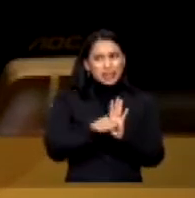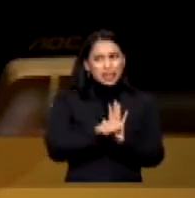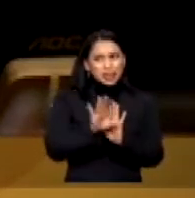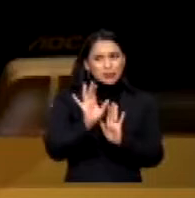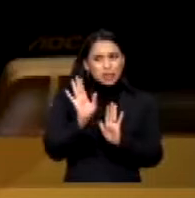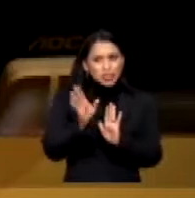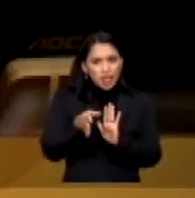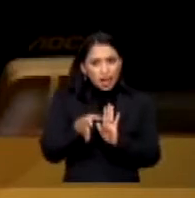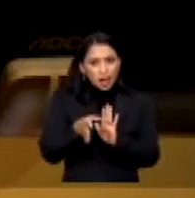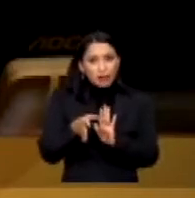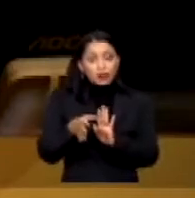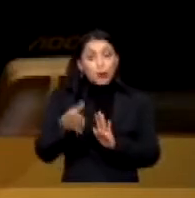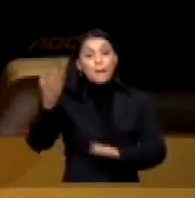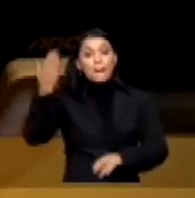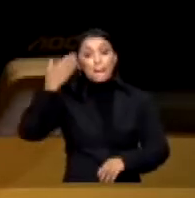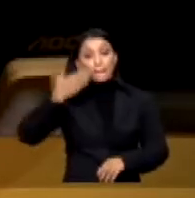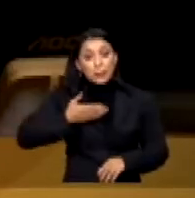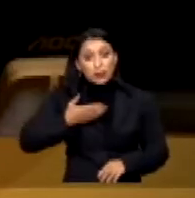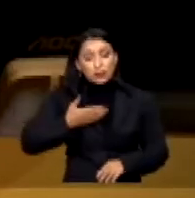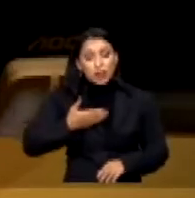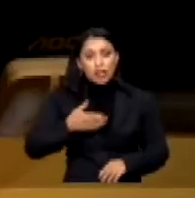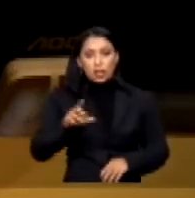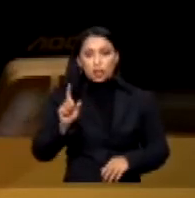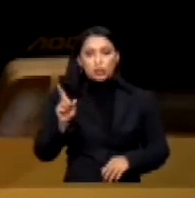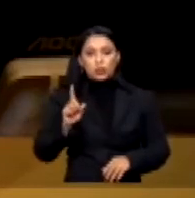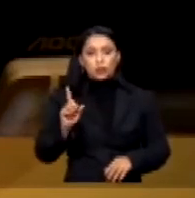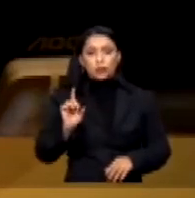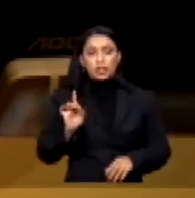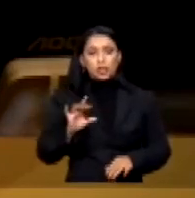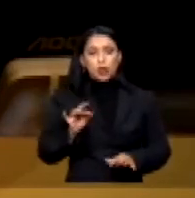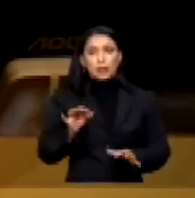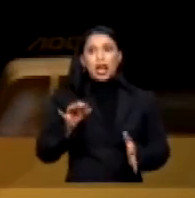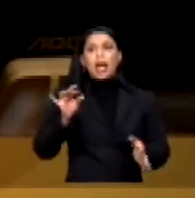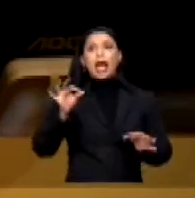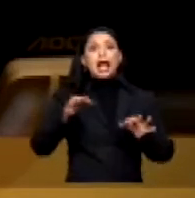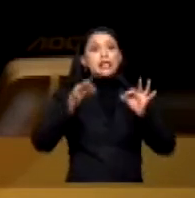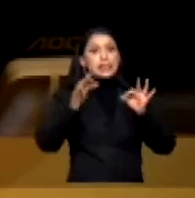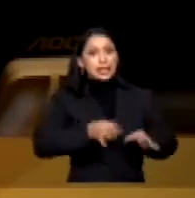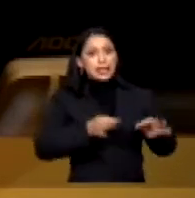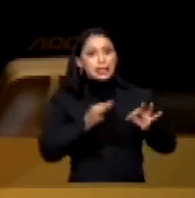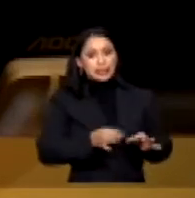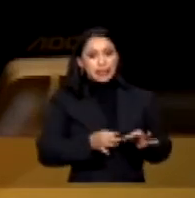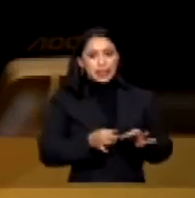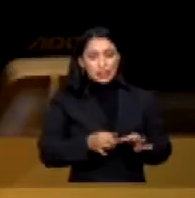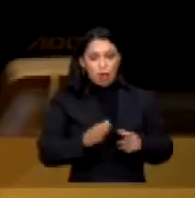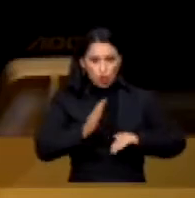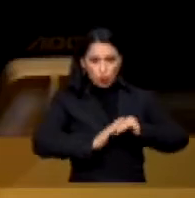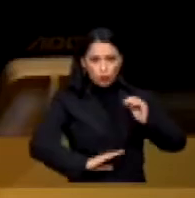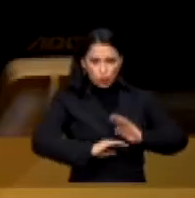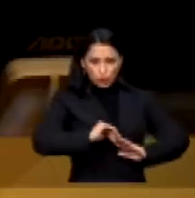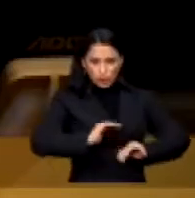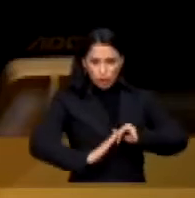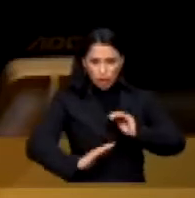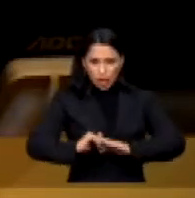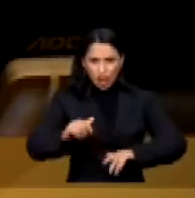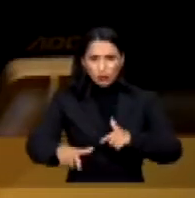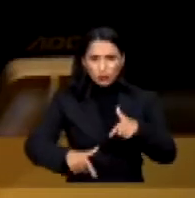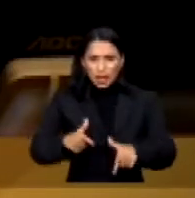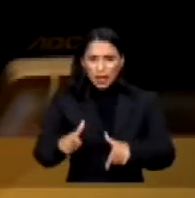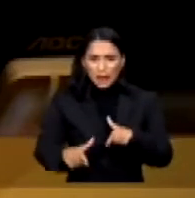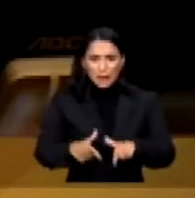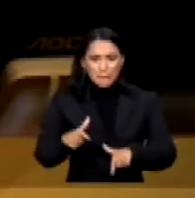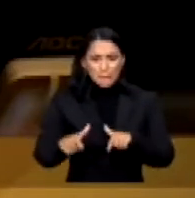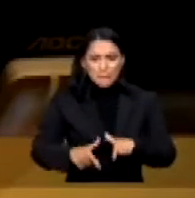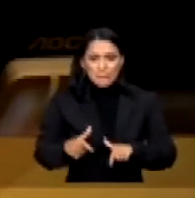existentes. O viés não é o viés de confirmação. Todo profissional que lida com isso trabalha